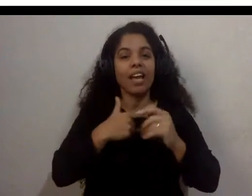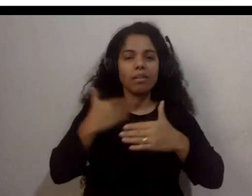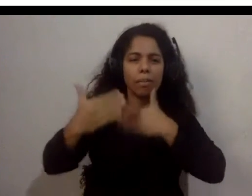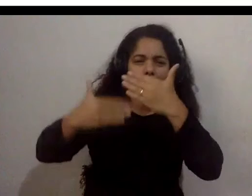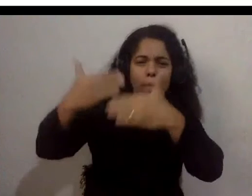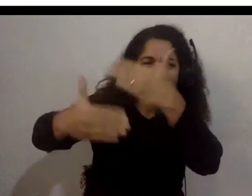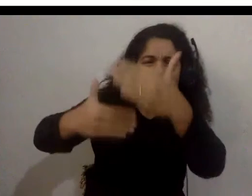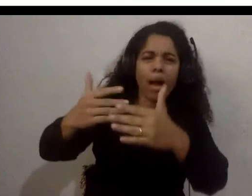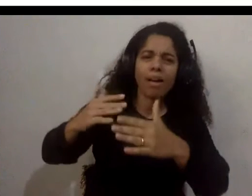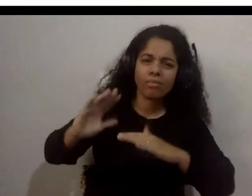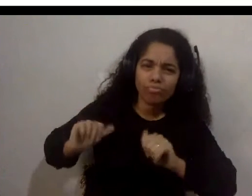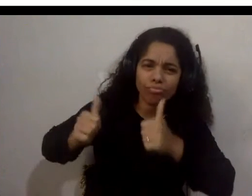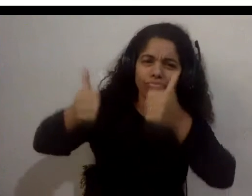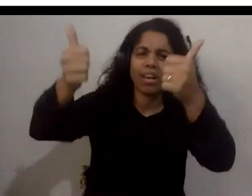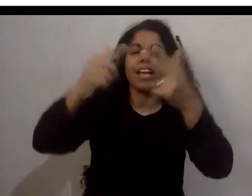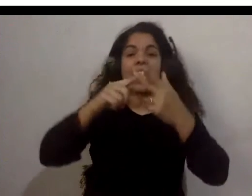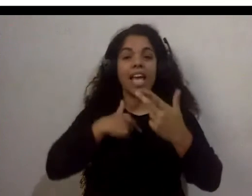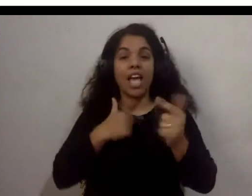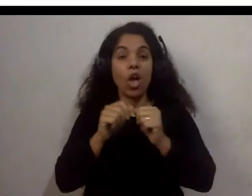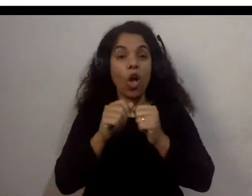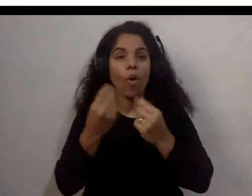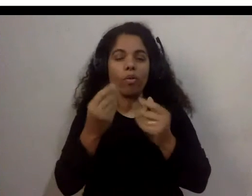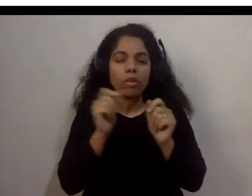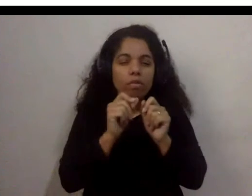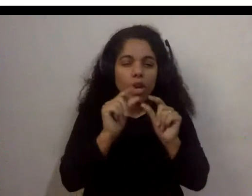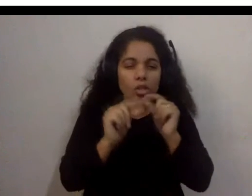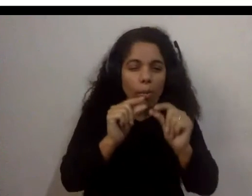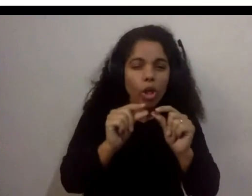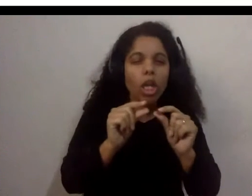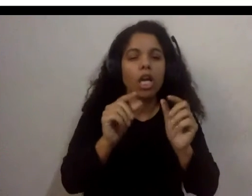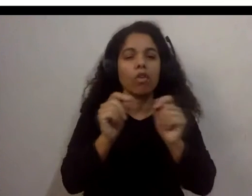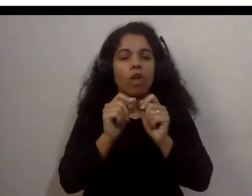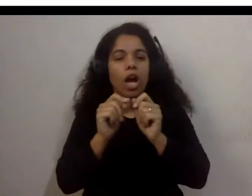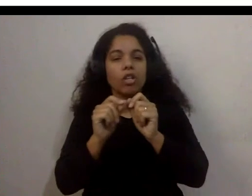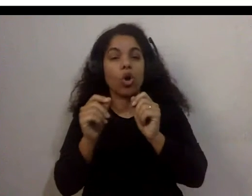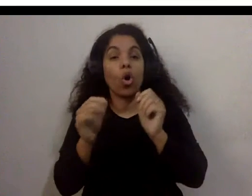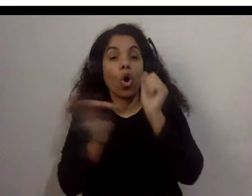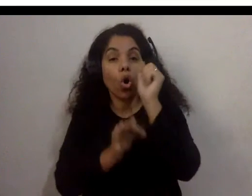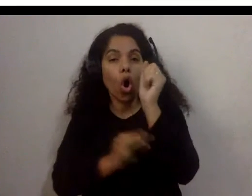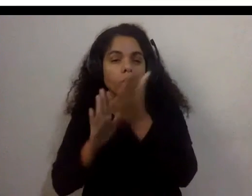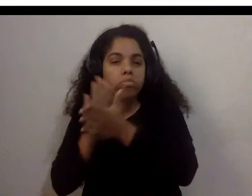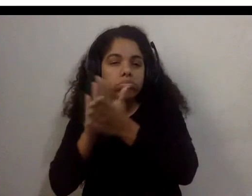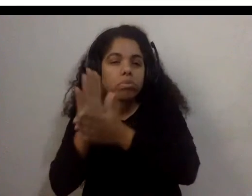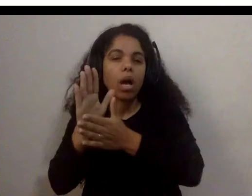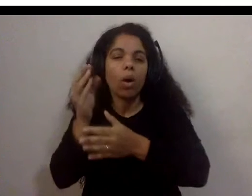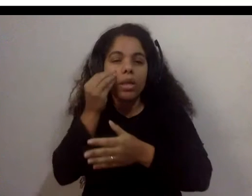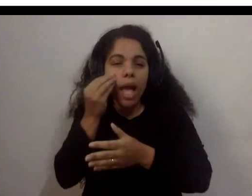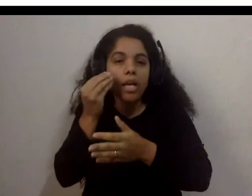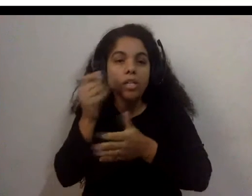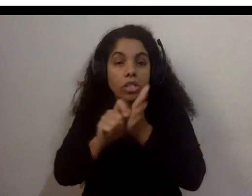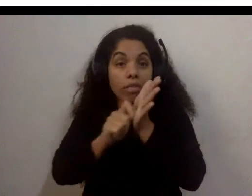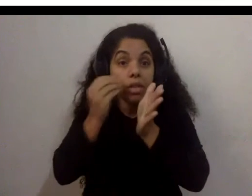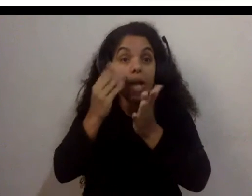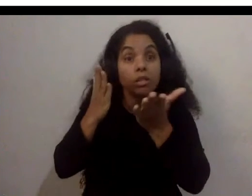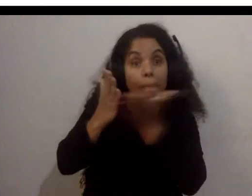progresso incremental. Ou seja, eu construo um pouquinho, faço o código de produção, testo, escrevi o teste passou,